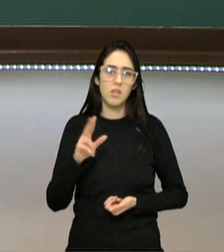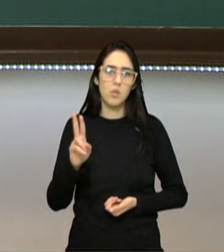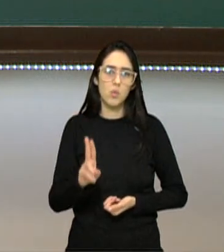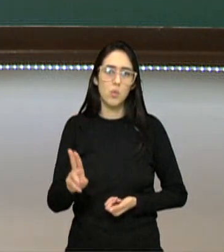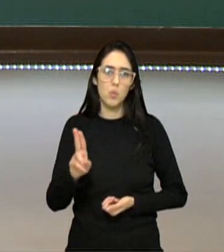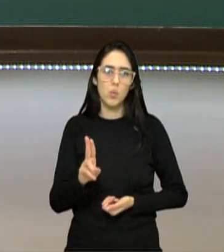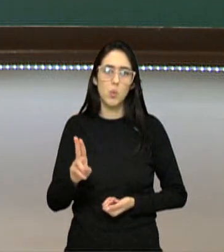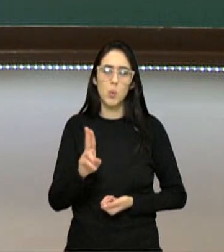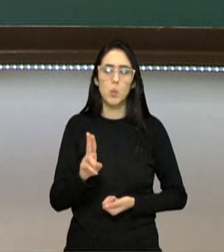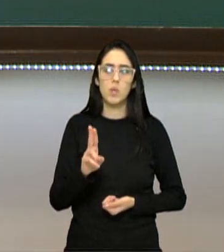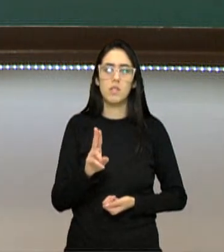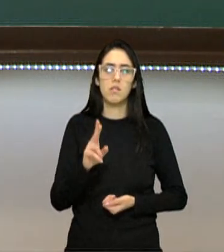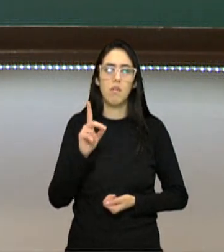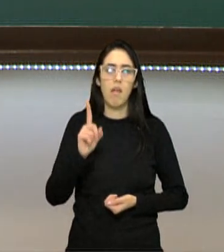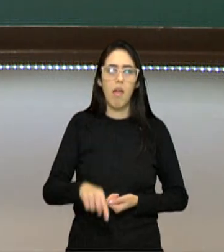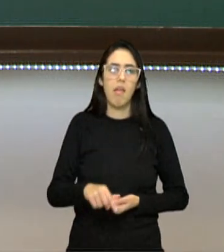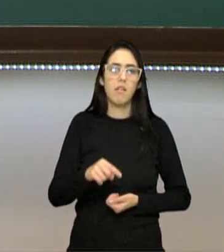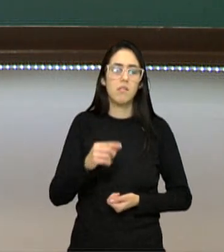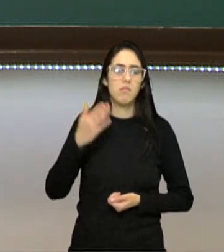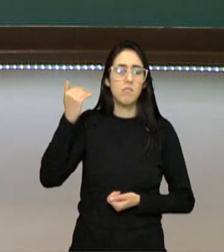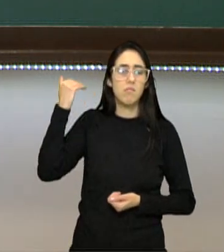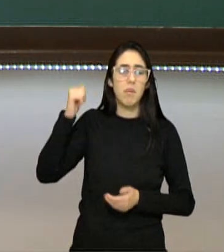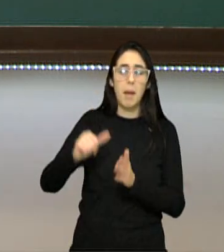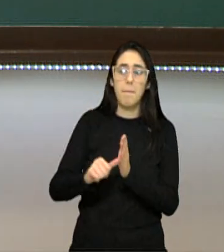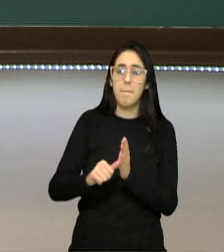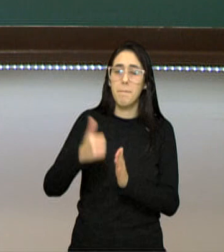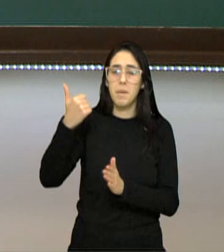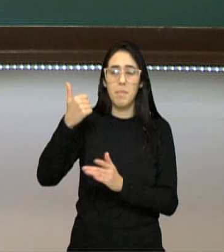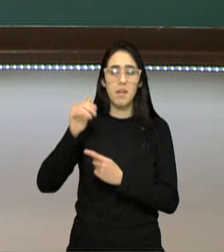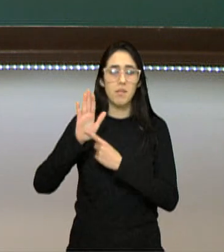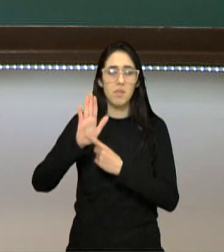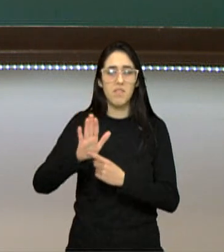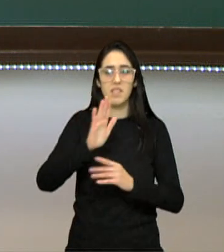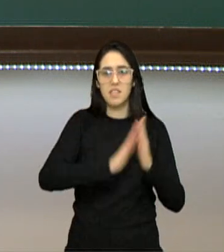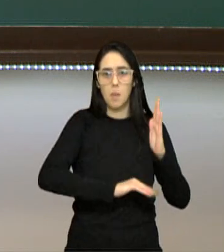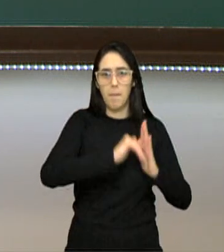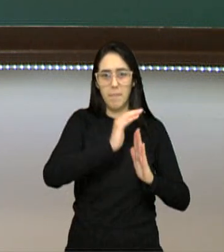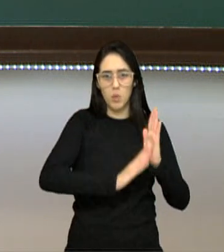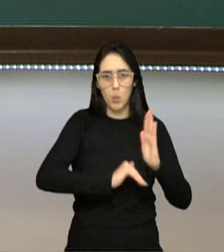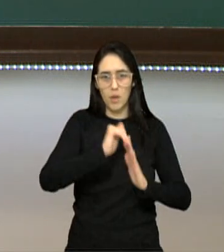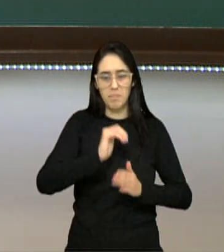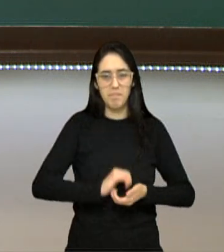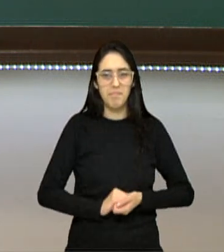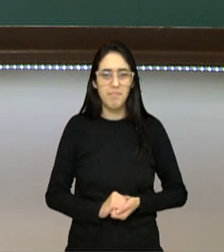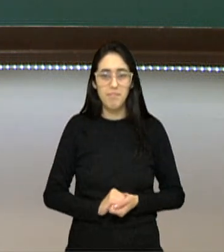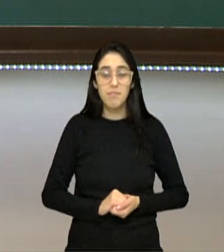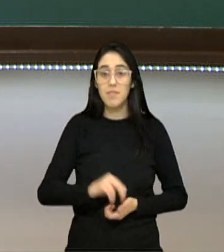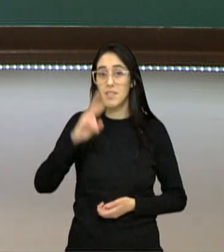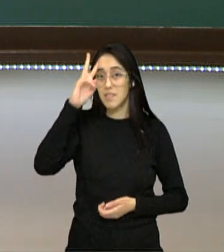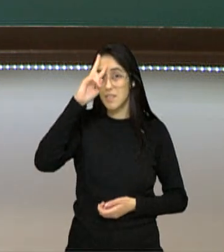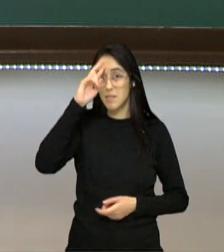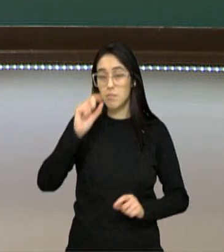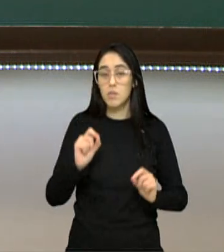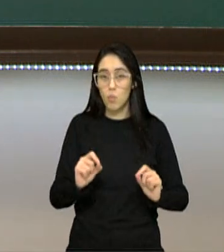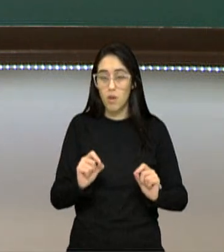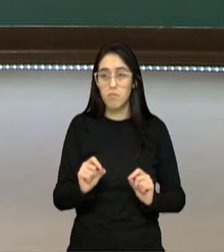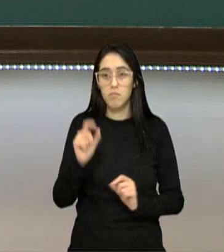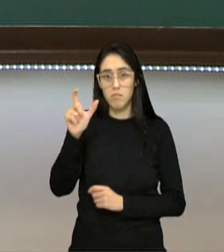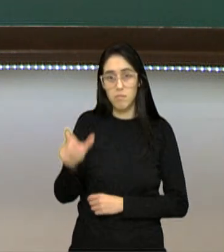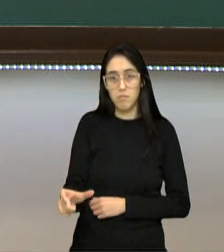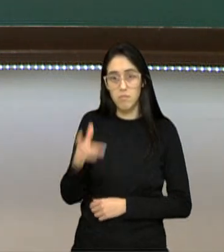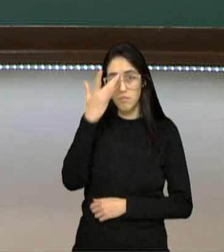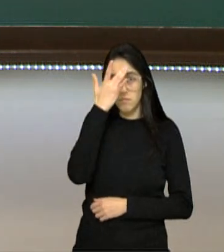identificamos essas primeiras manifestações de pintura na humanidade. Lembrando que o homem primitivo,